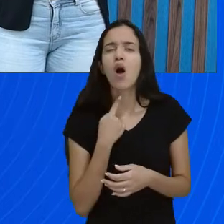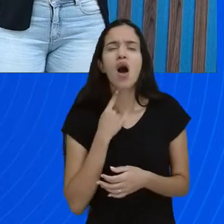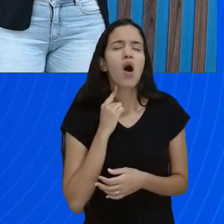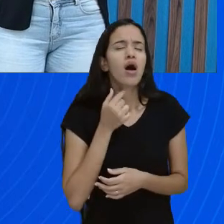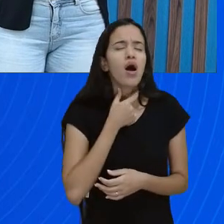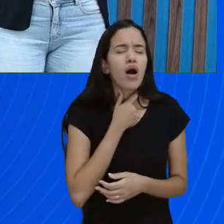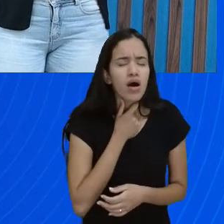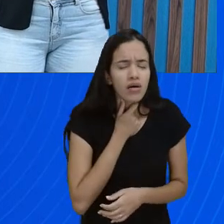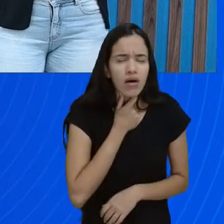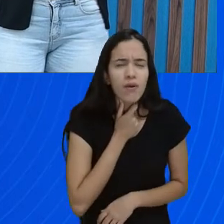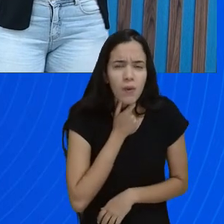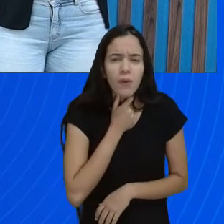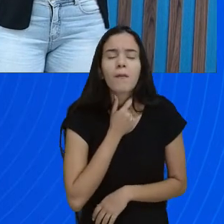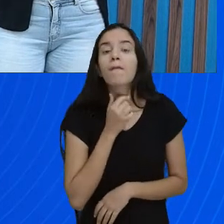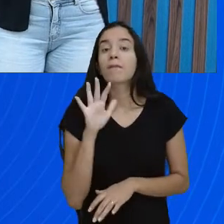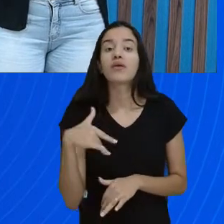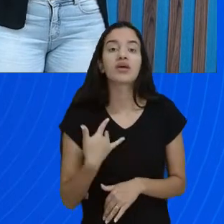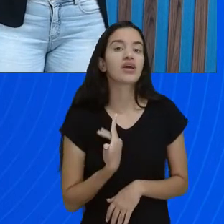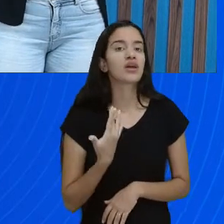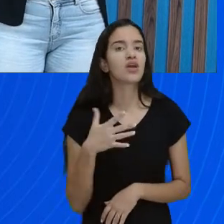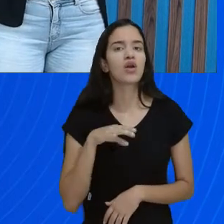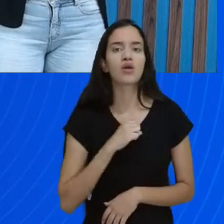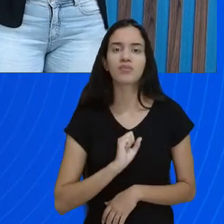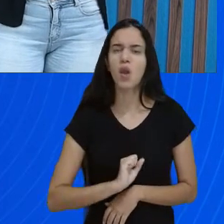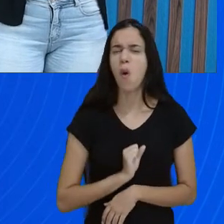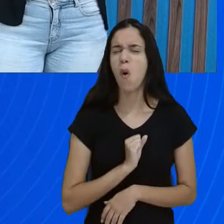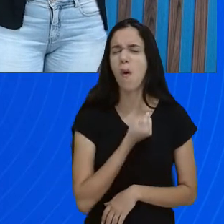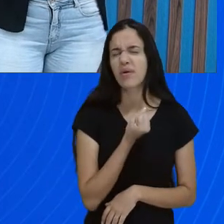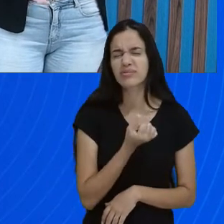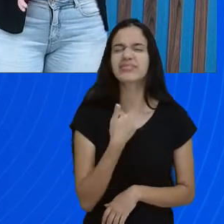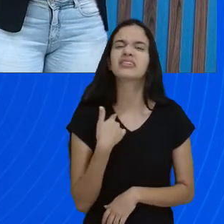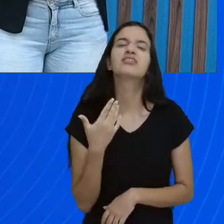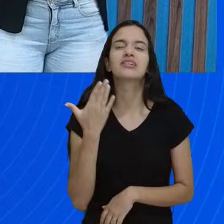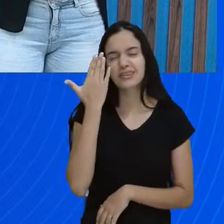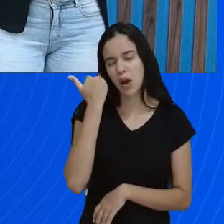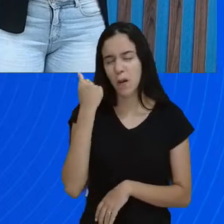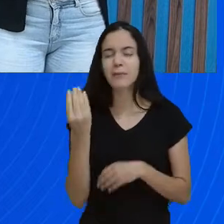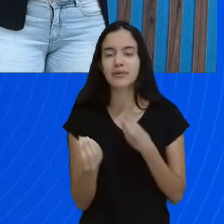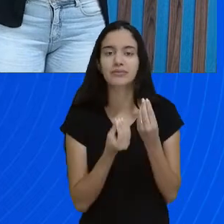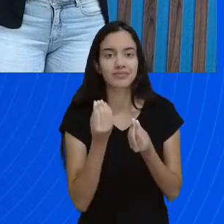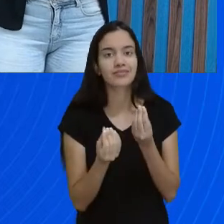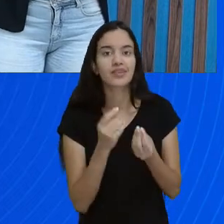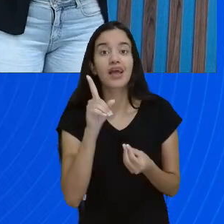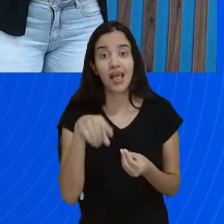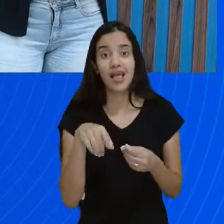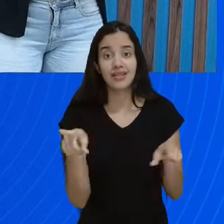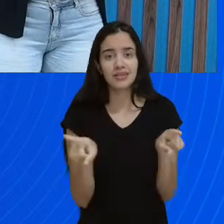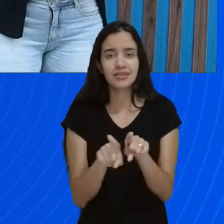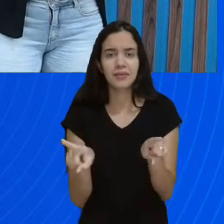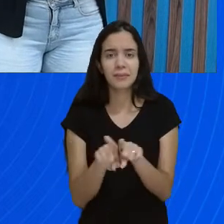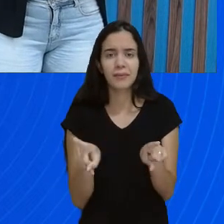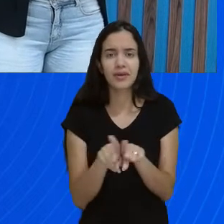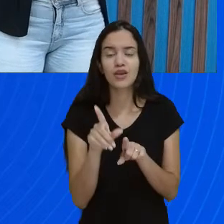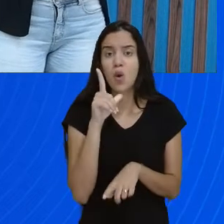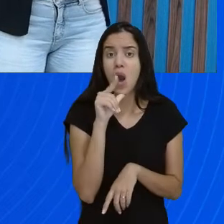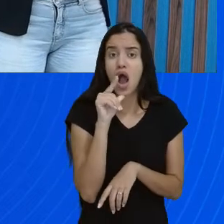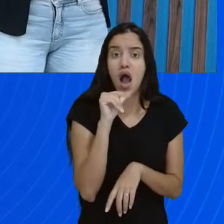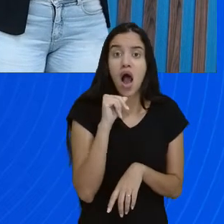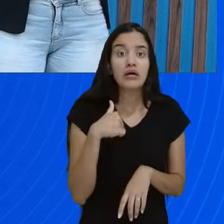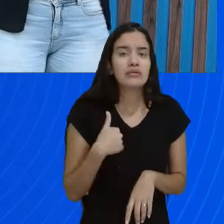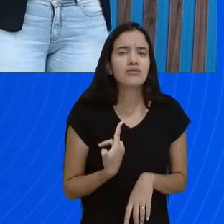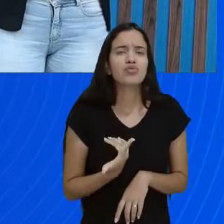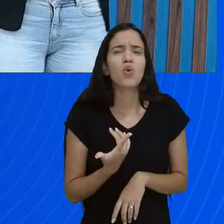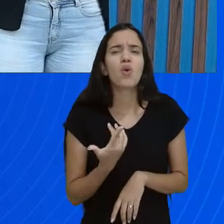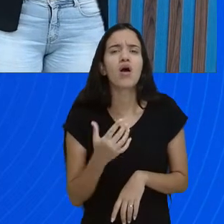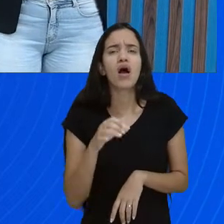é horrível, tá? Quem já se engasgou já sabe como é. Às vezes até com água eu já me engasguei. Nossa, dá